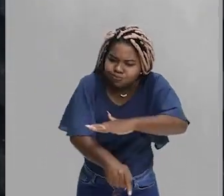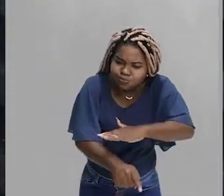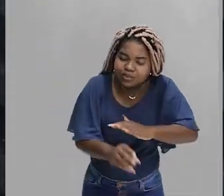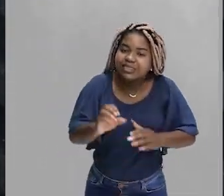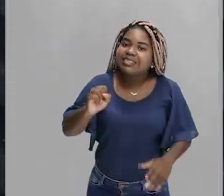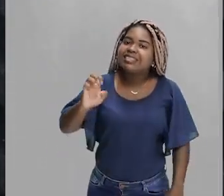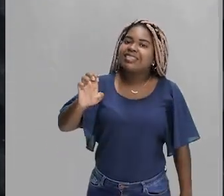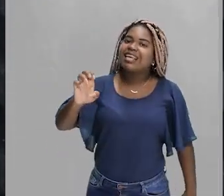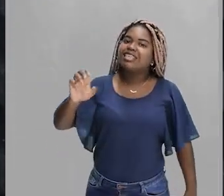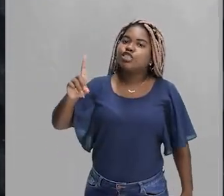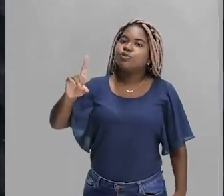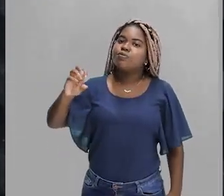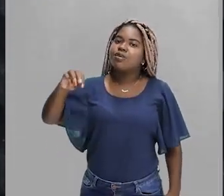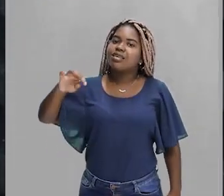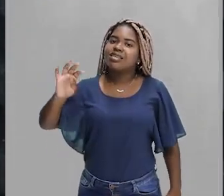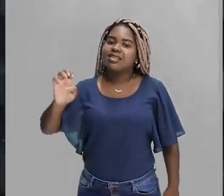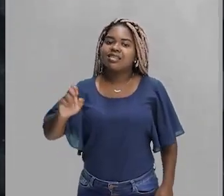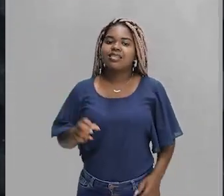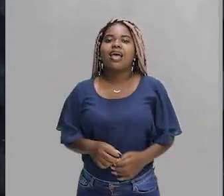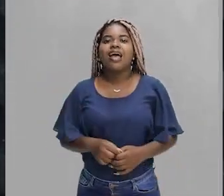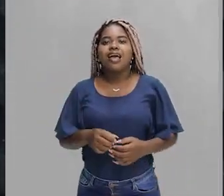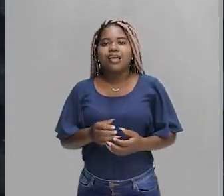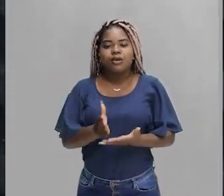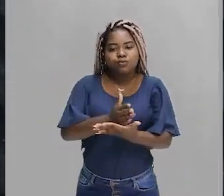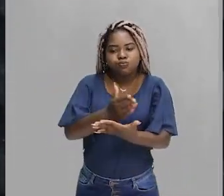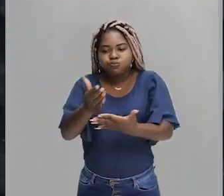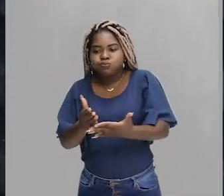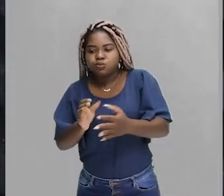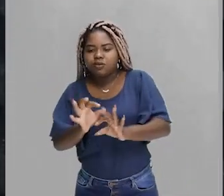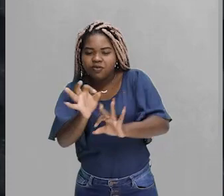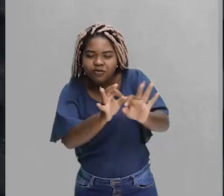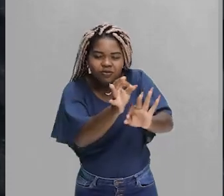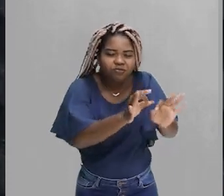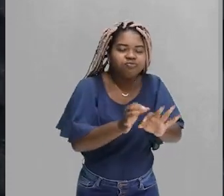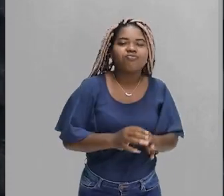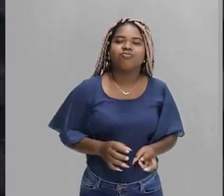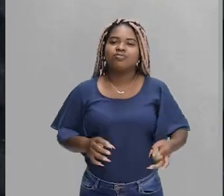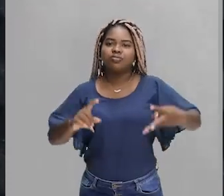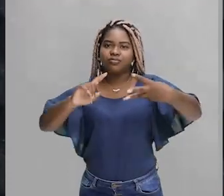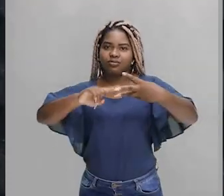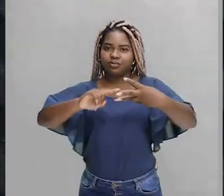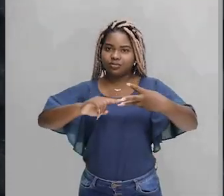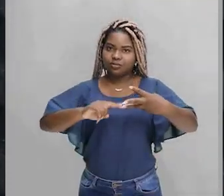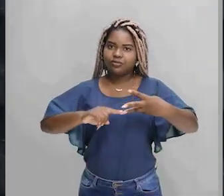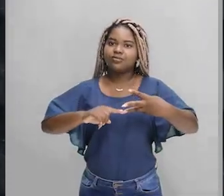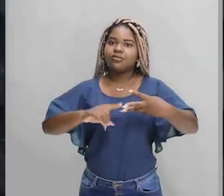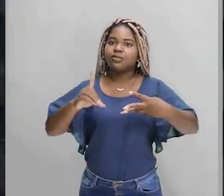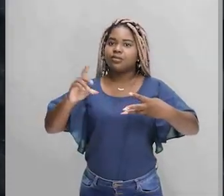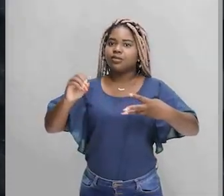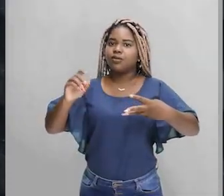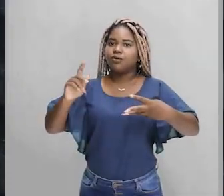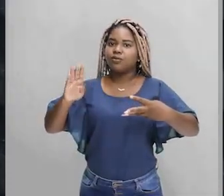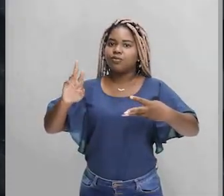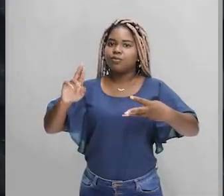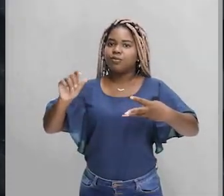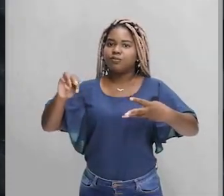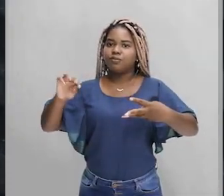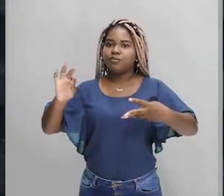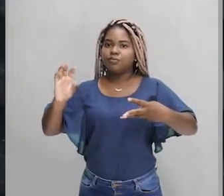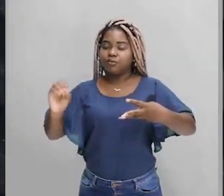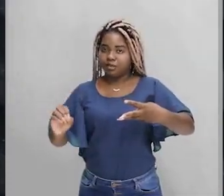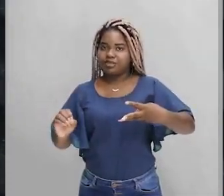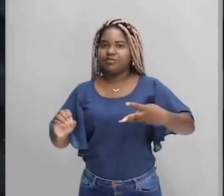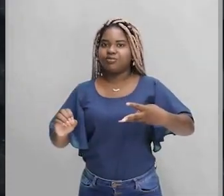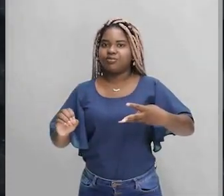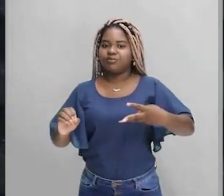seja, pedaços de outras coisas. E, por último, as estruturas mais recentes, os dobramentos modernos,